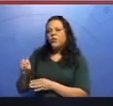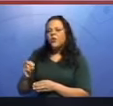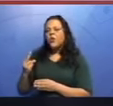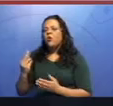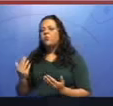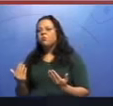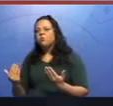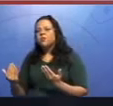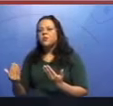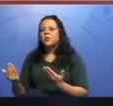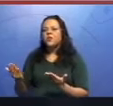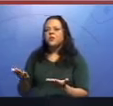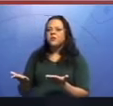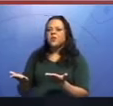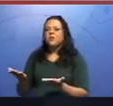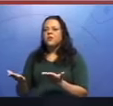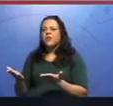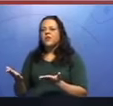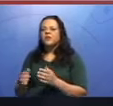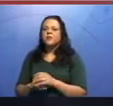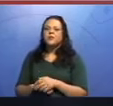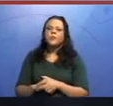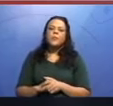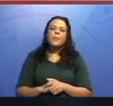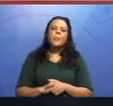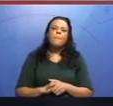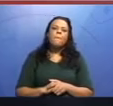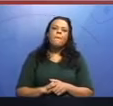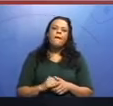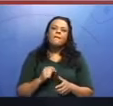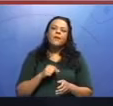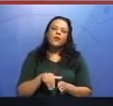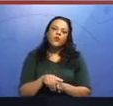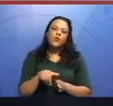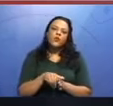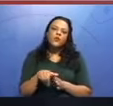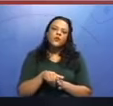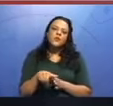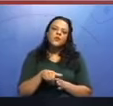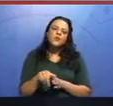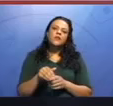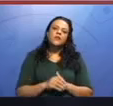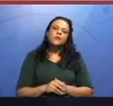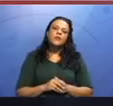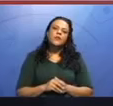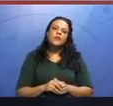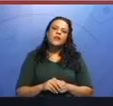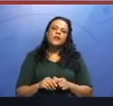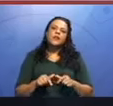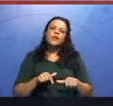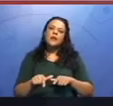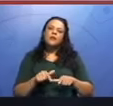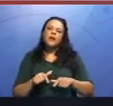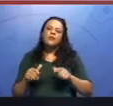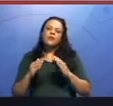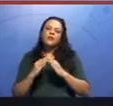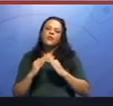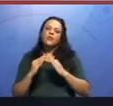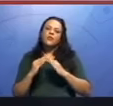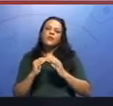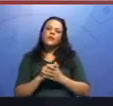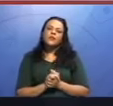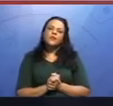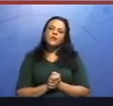No exemplo, há o conselho sobre a realização das tarefas de casa, que se justifica pelo argumento de que apenas a frequência às